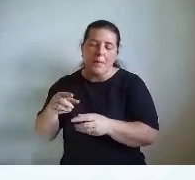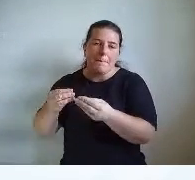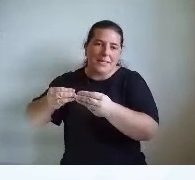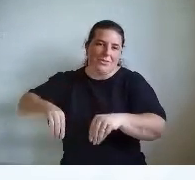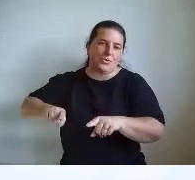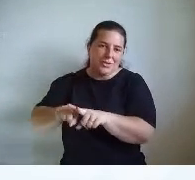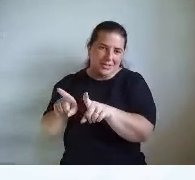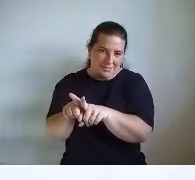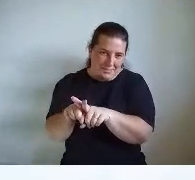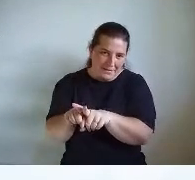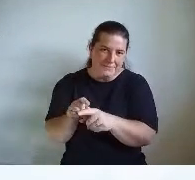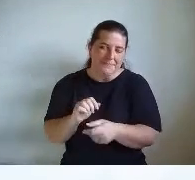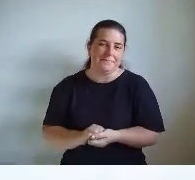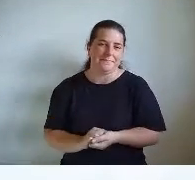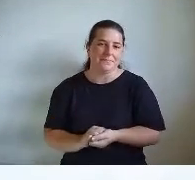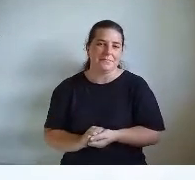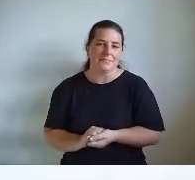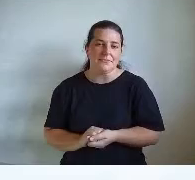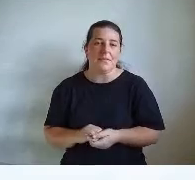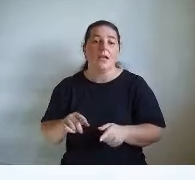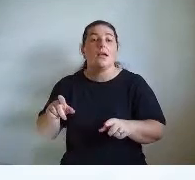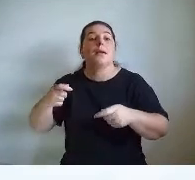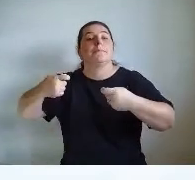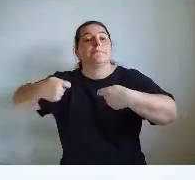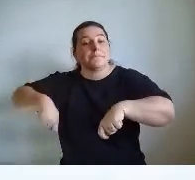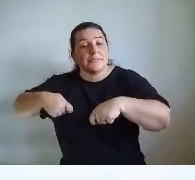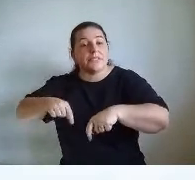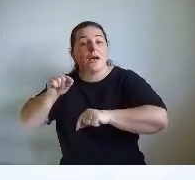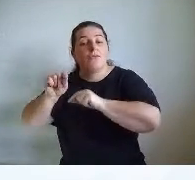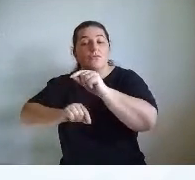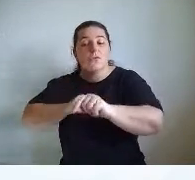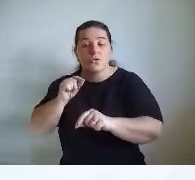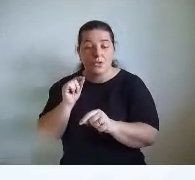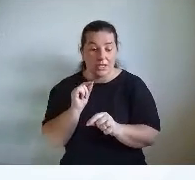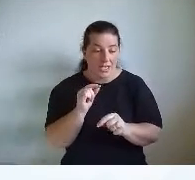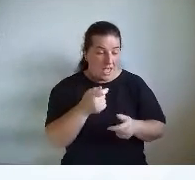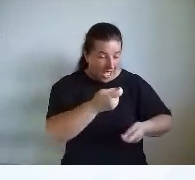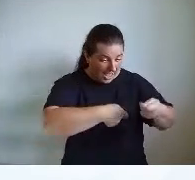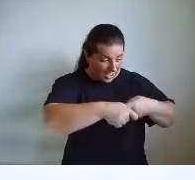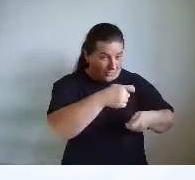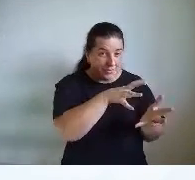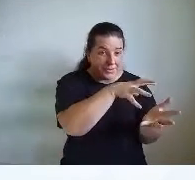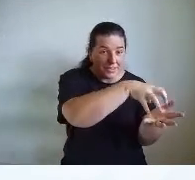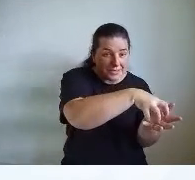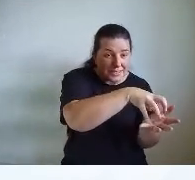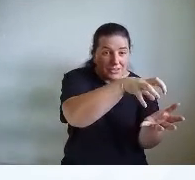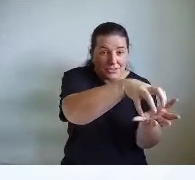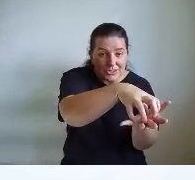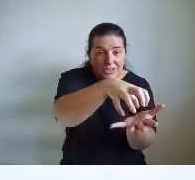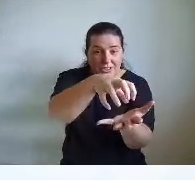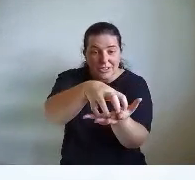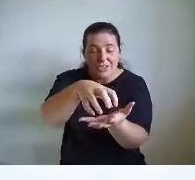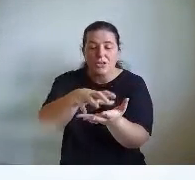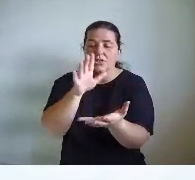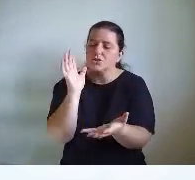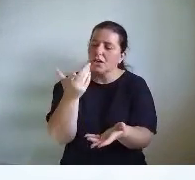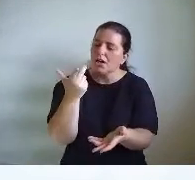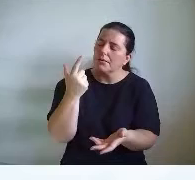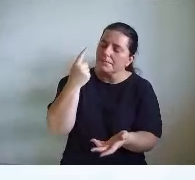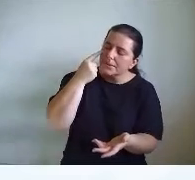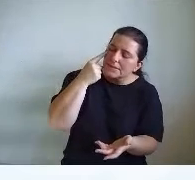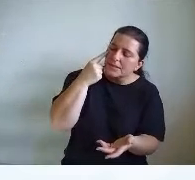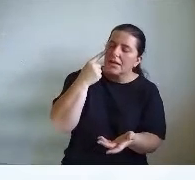coletivo. E deveriam os setores econômicos, desde o início, isso já foi discutido, terem negociado horários